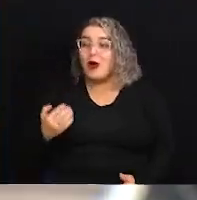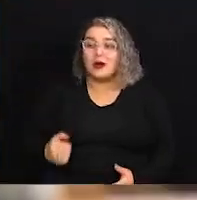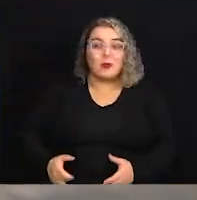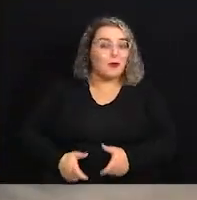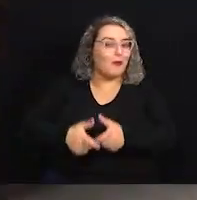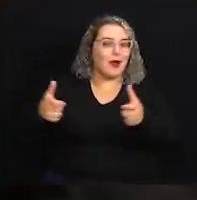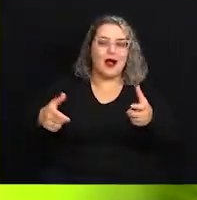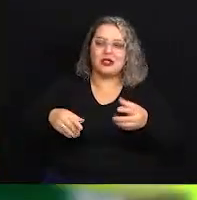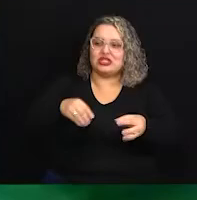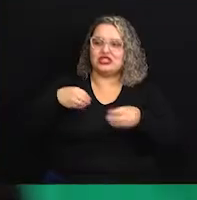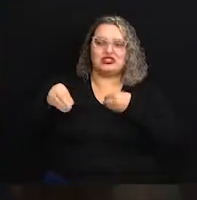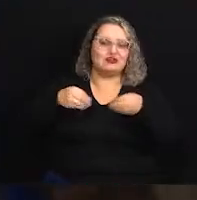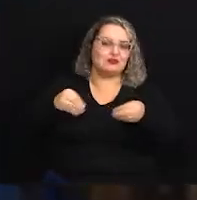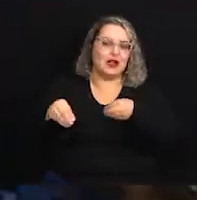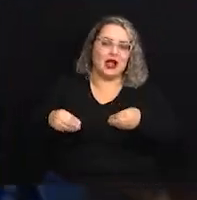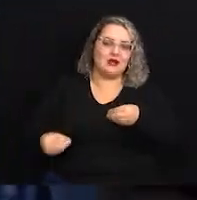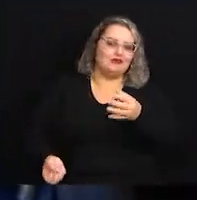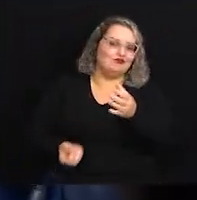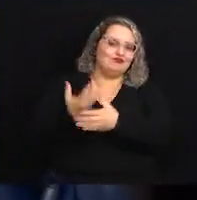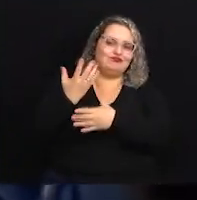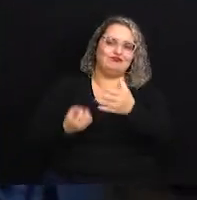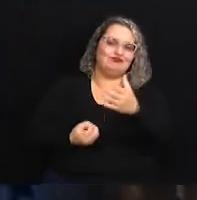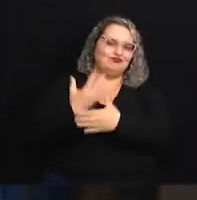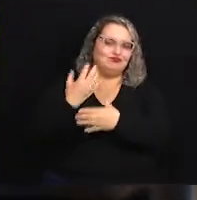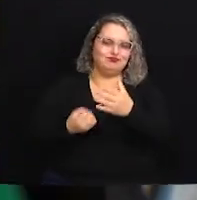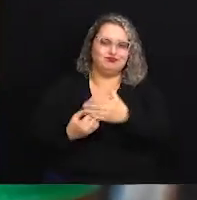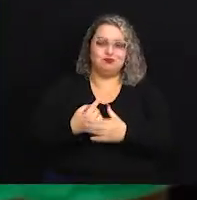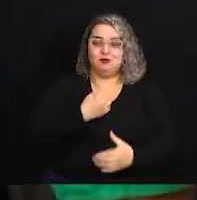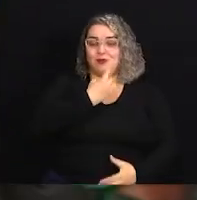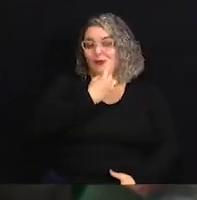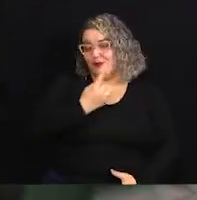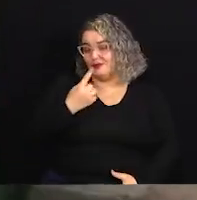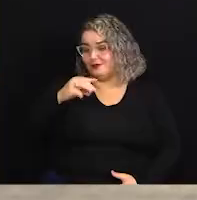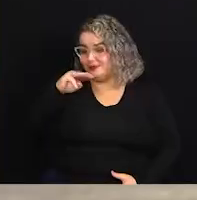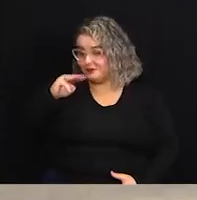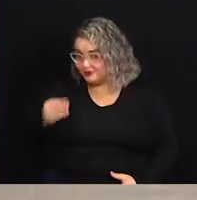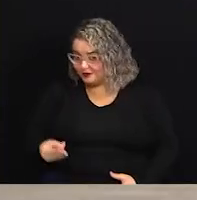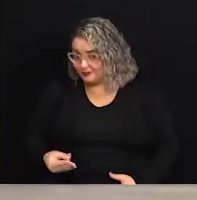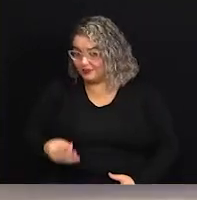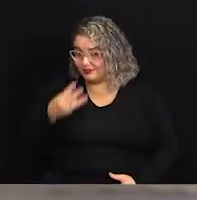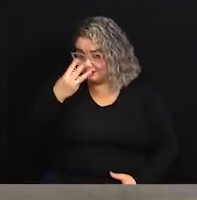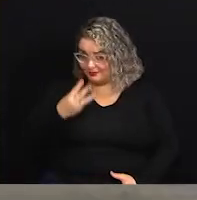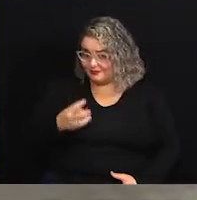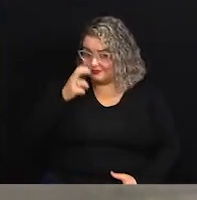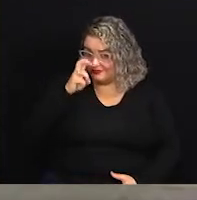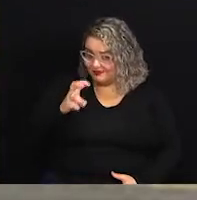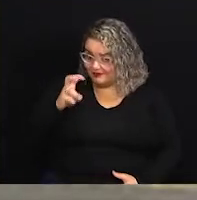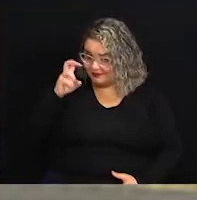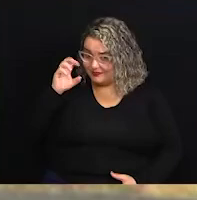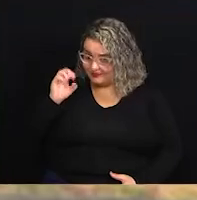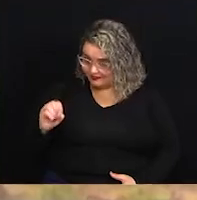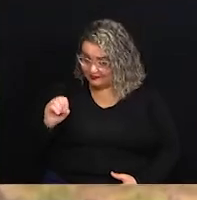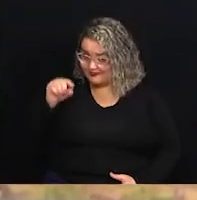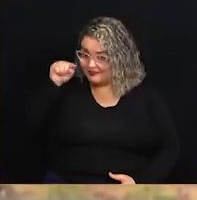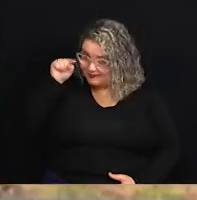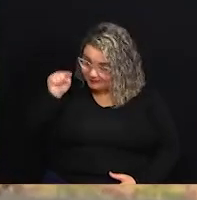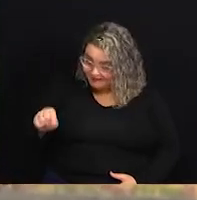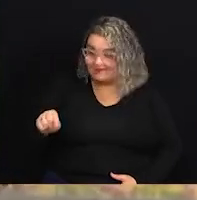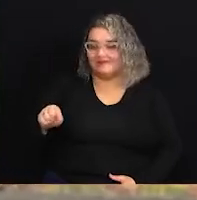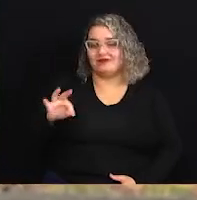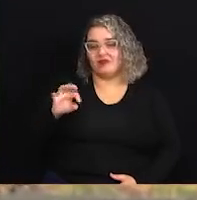produtor de plástico do mundo. São mais de 11 milhões e 355 mil